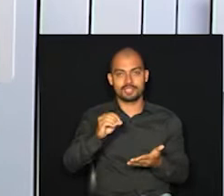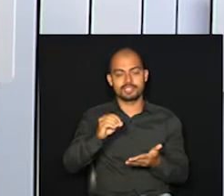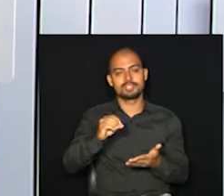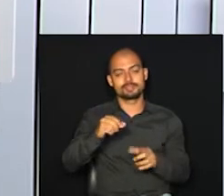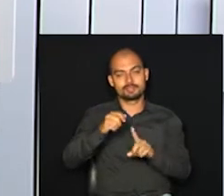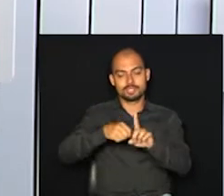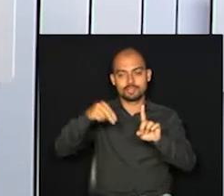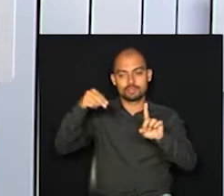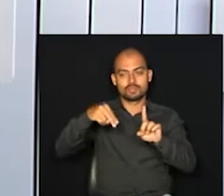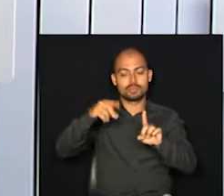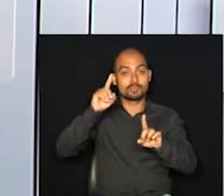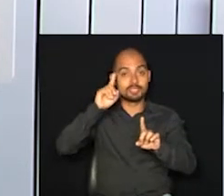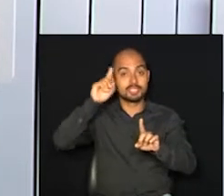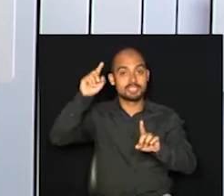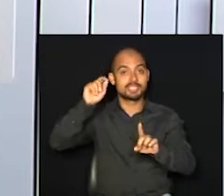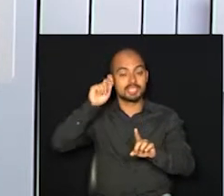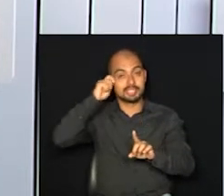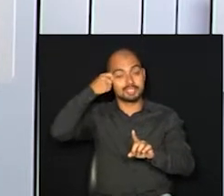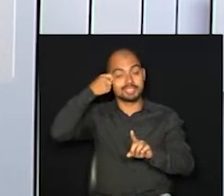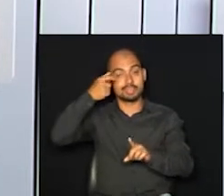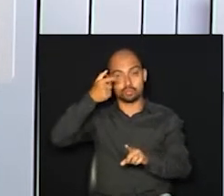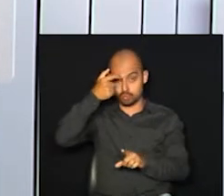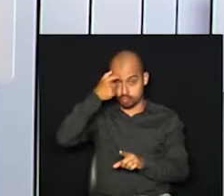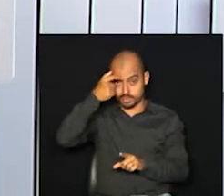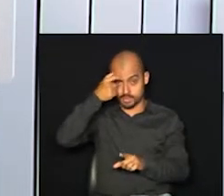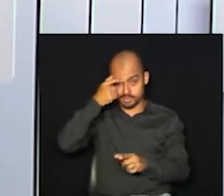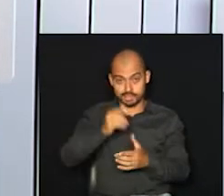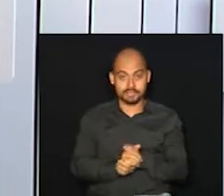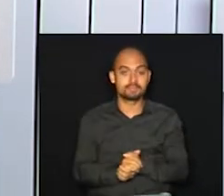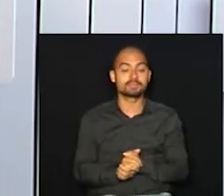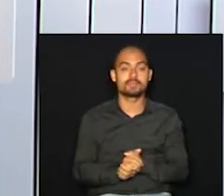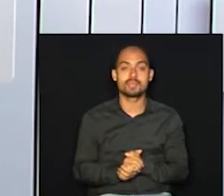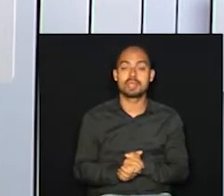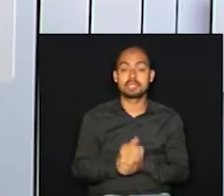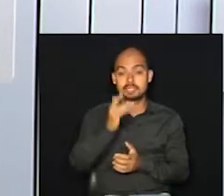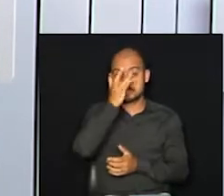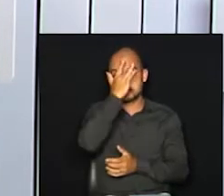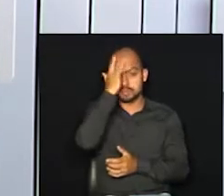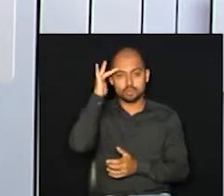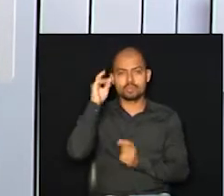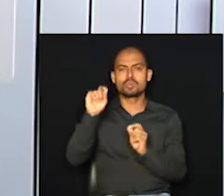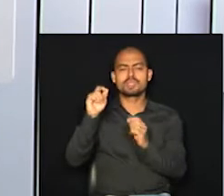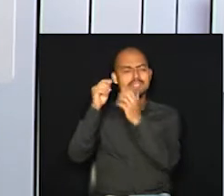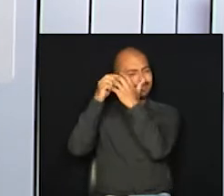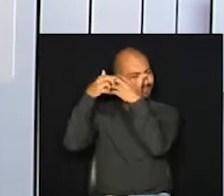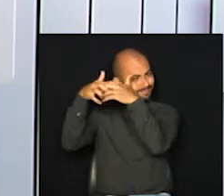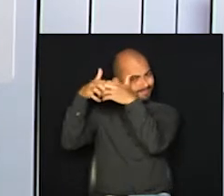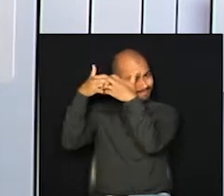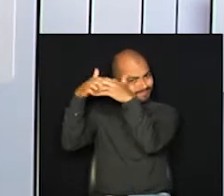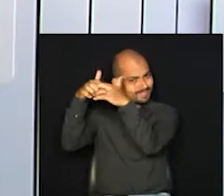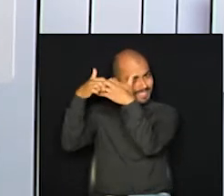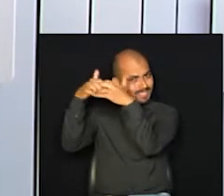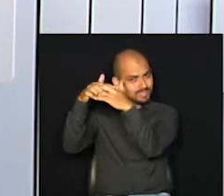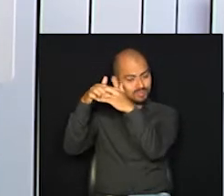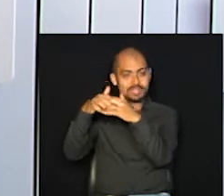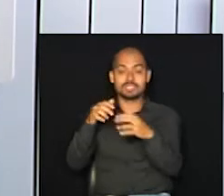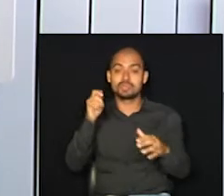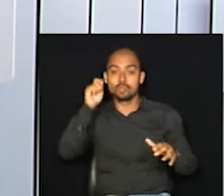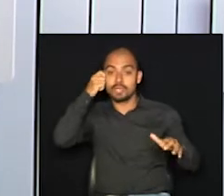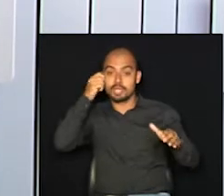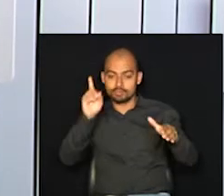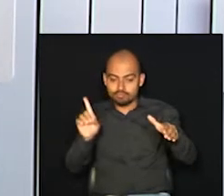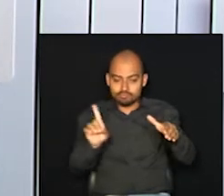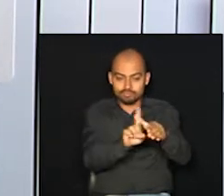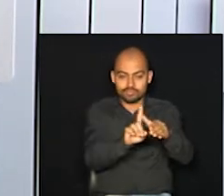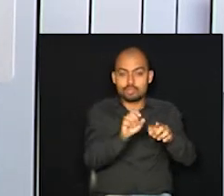da consciência negra, momento em que muitas pessoas trazem reflexões sobre a inserção do negro na